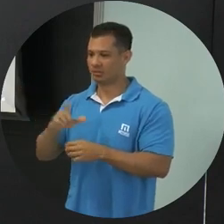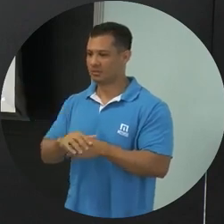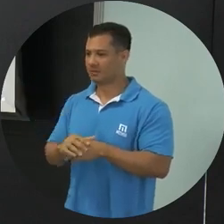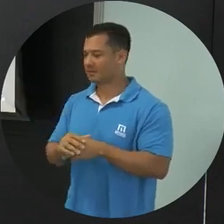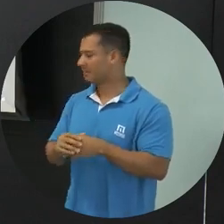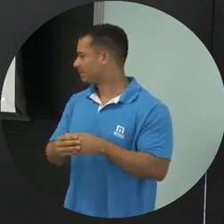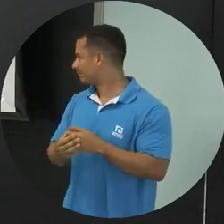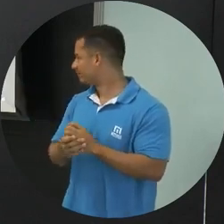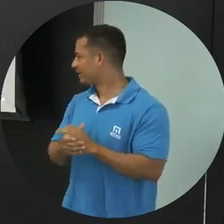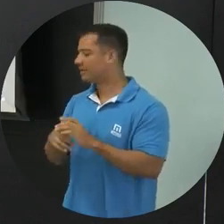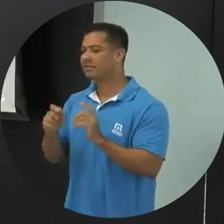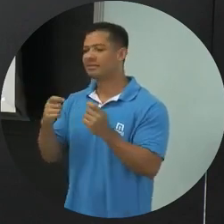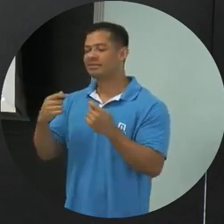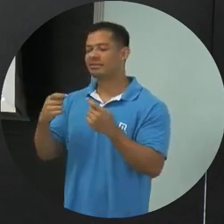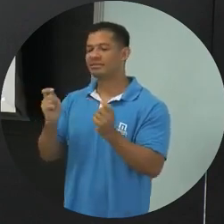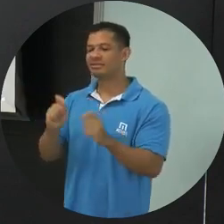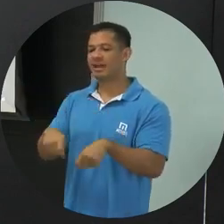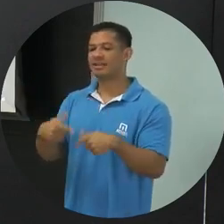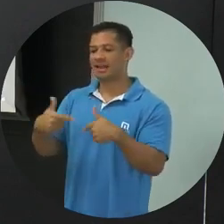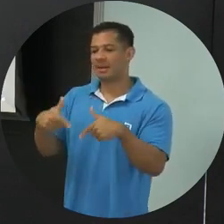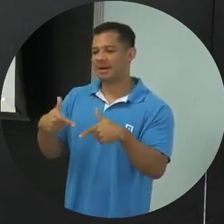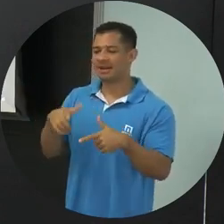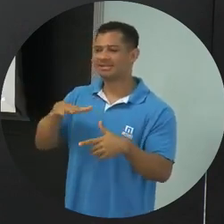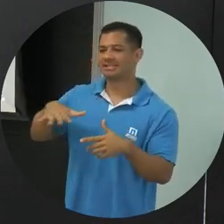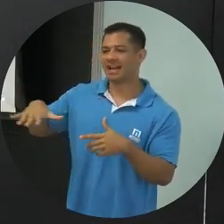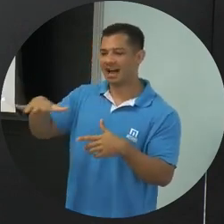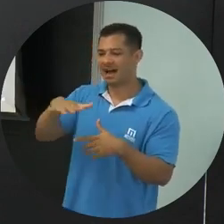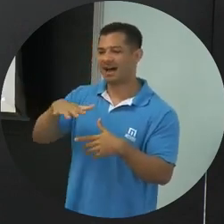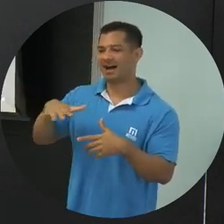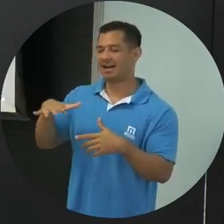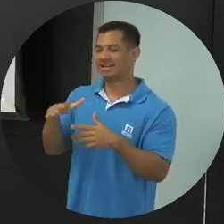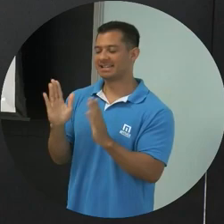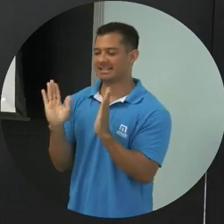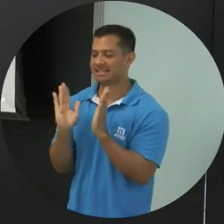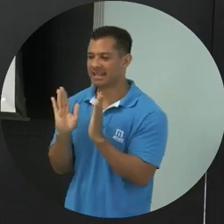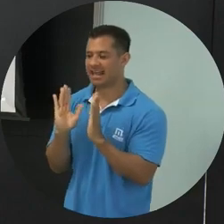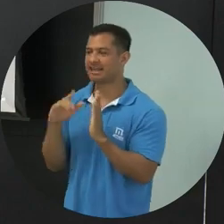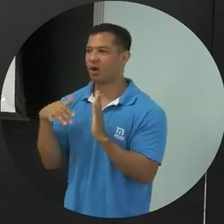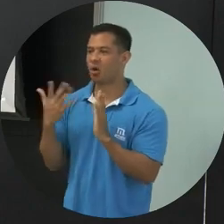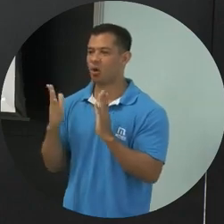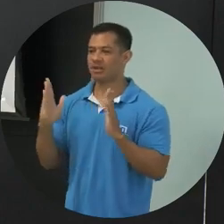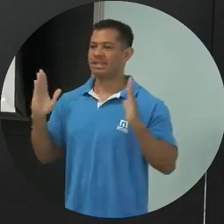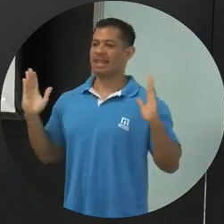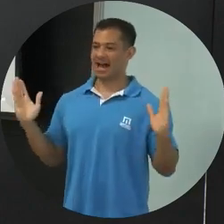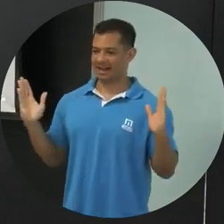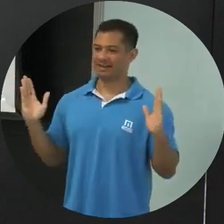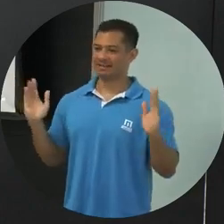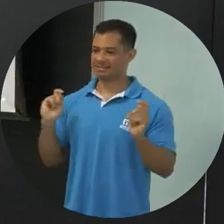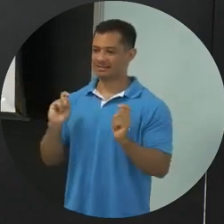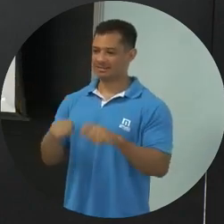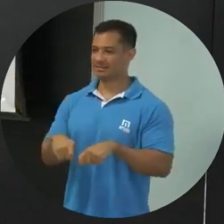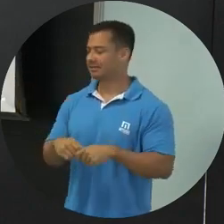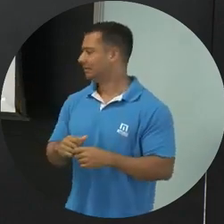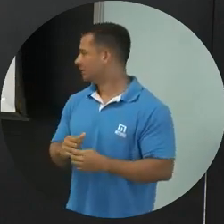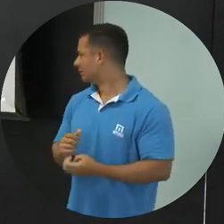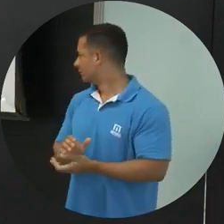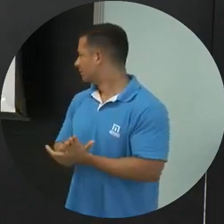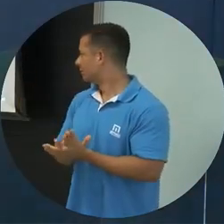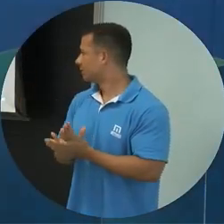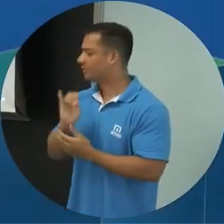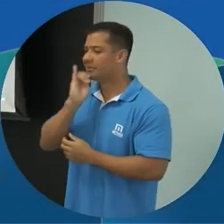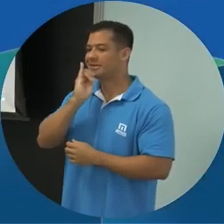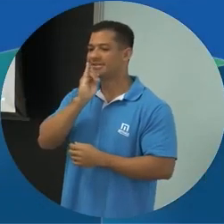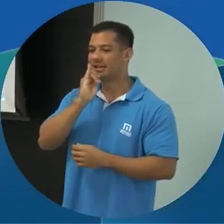consegue trabalhar com ele tanto em áreas mais estreitas como em áreas mais largas. Aqui, no caso